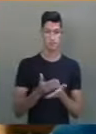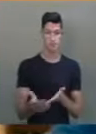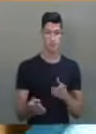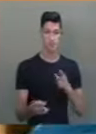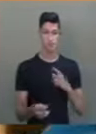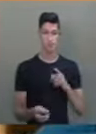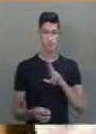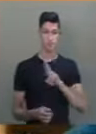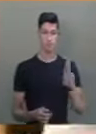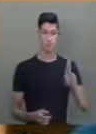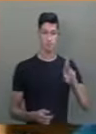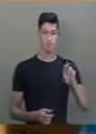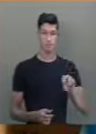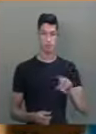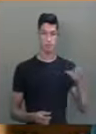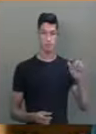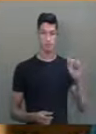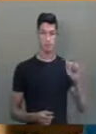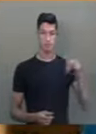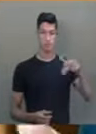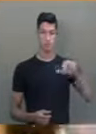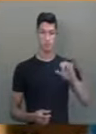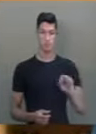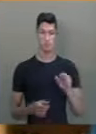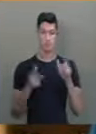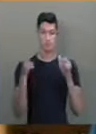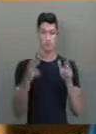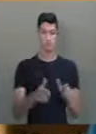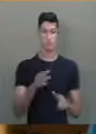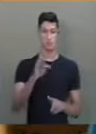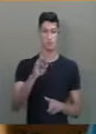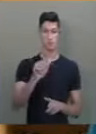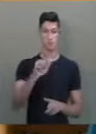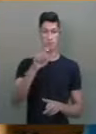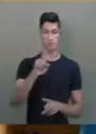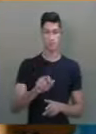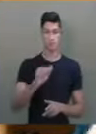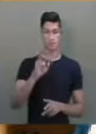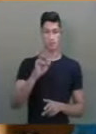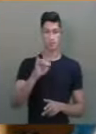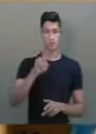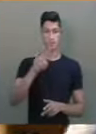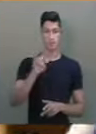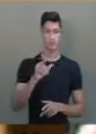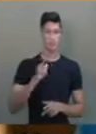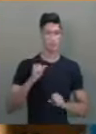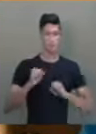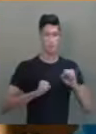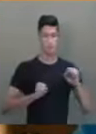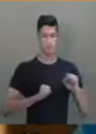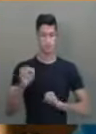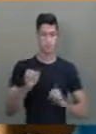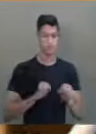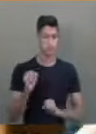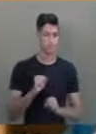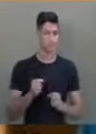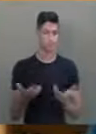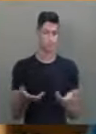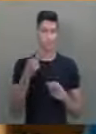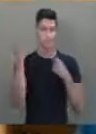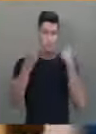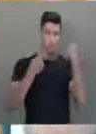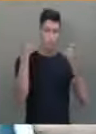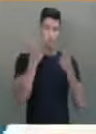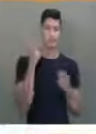o chamado rol da INS como taxativo, nos causou indignação e uma enorme